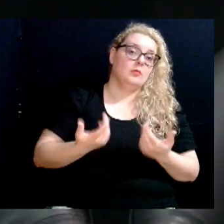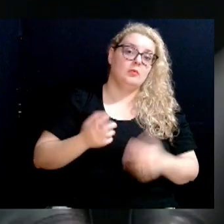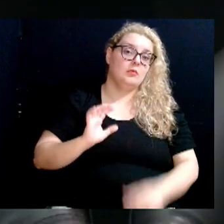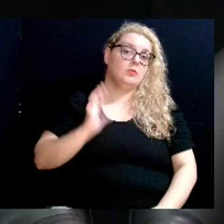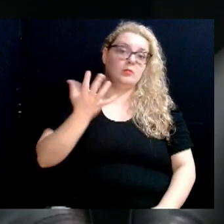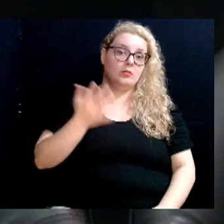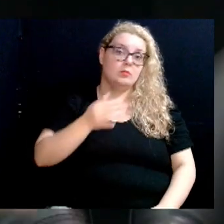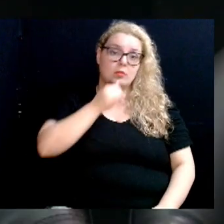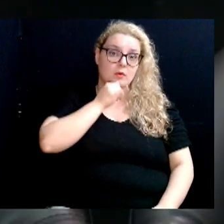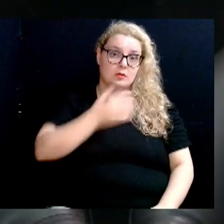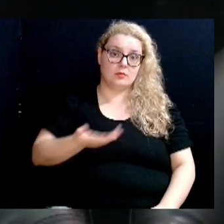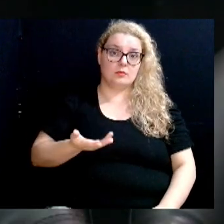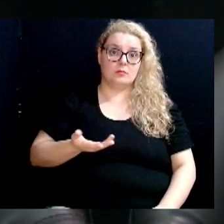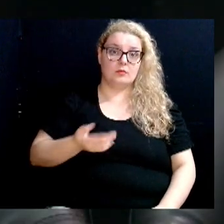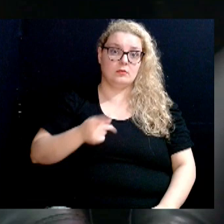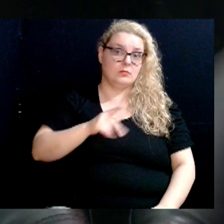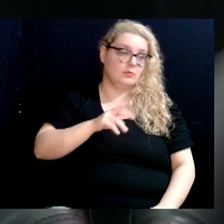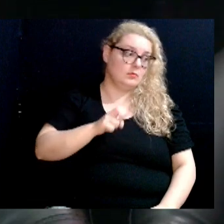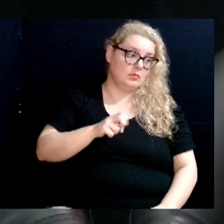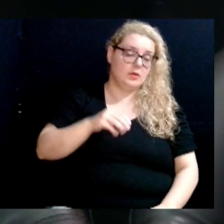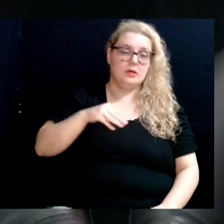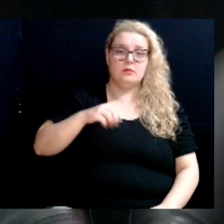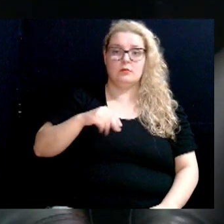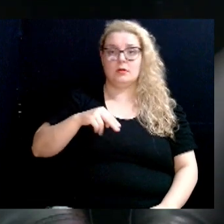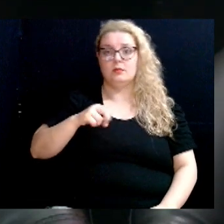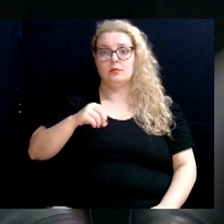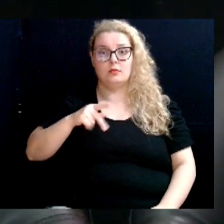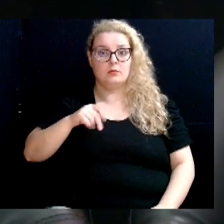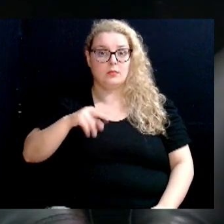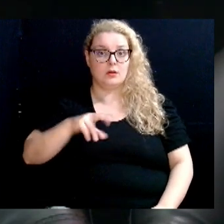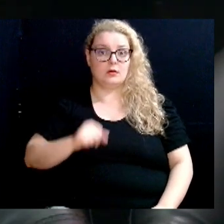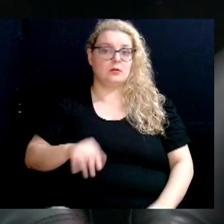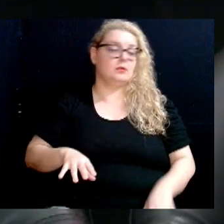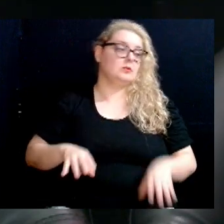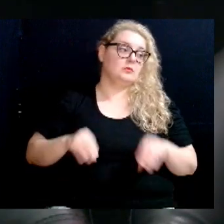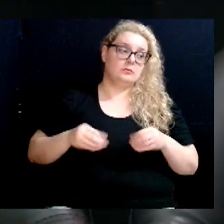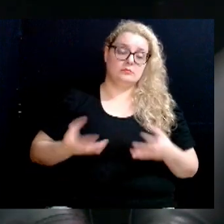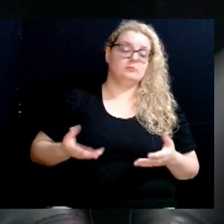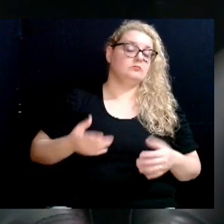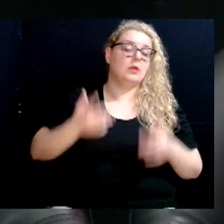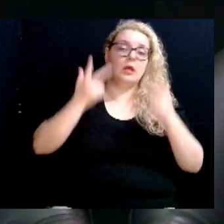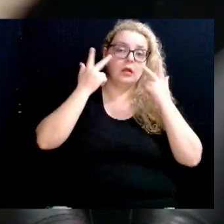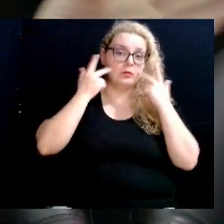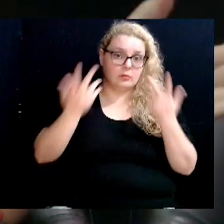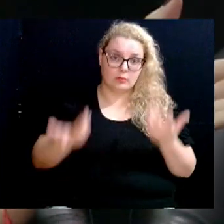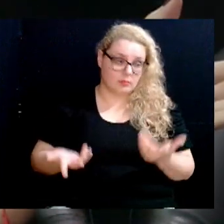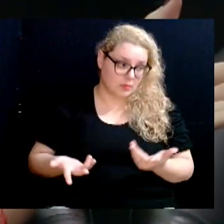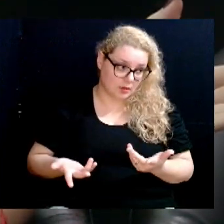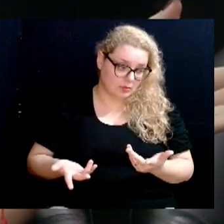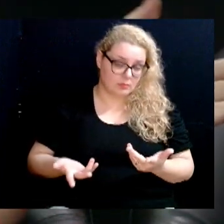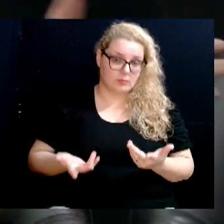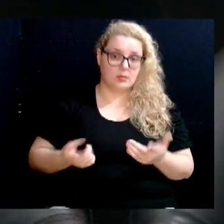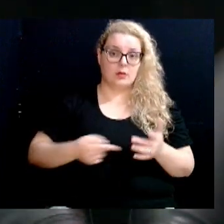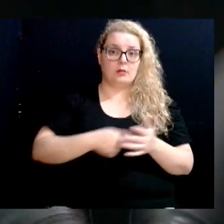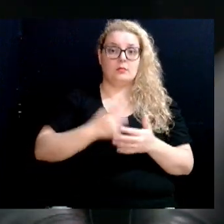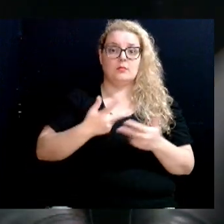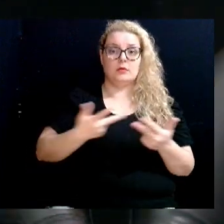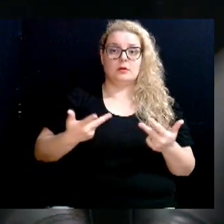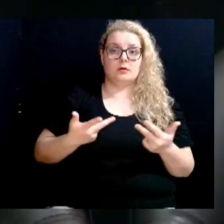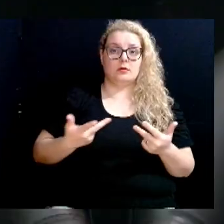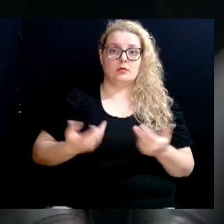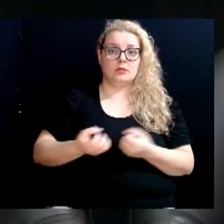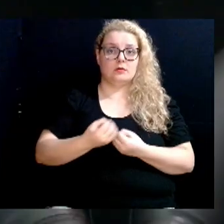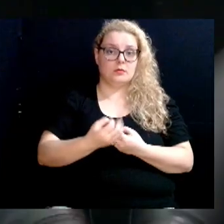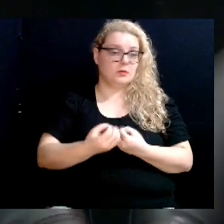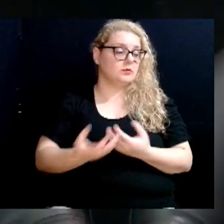pela perimenopausa, pela menopausa. Isso é muito comum. Só que assim, se você... Primeira coisa, informação, né? Uhum. Primeira coisa,